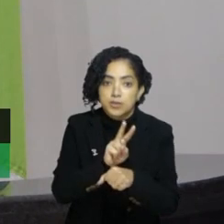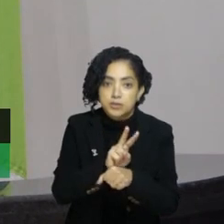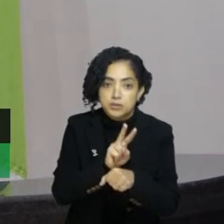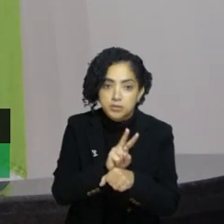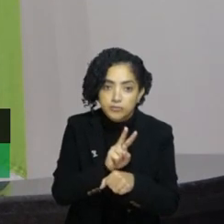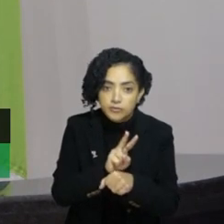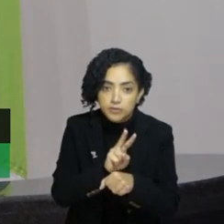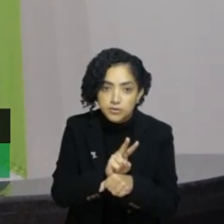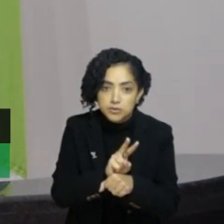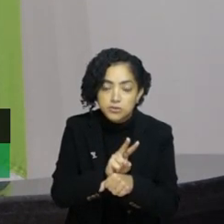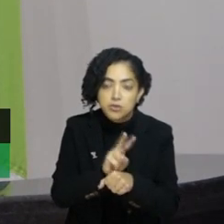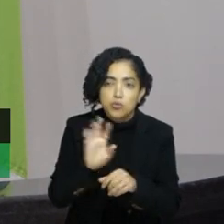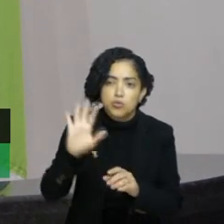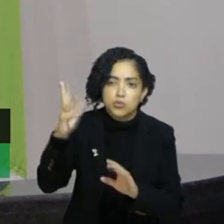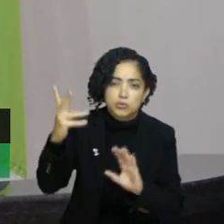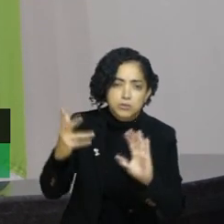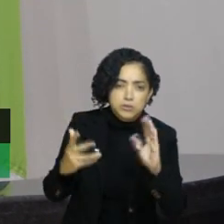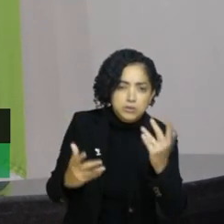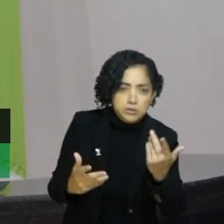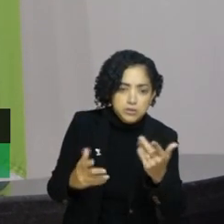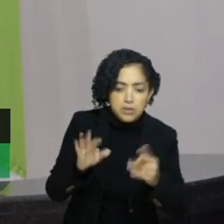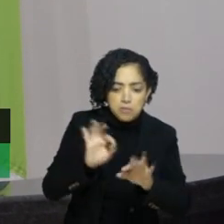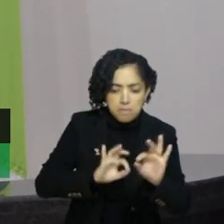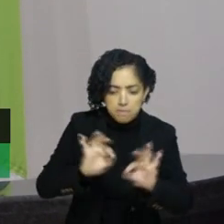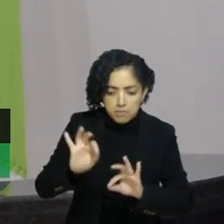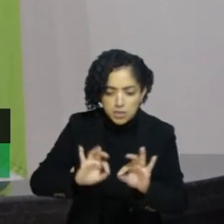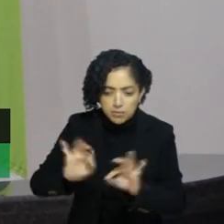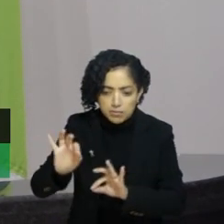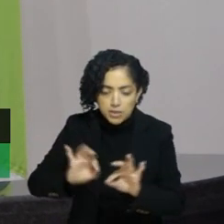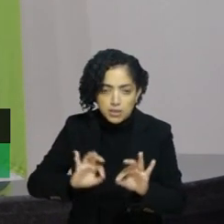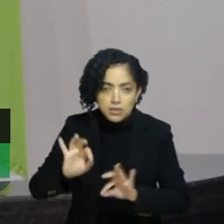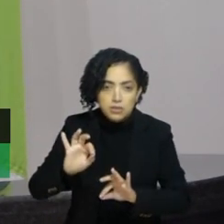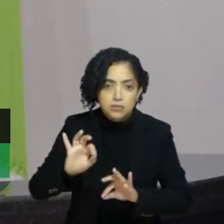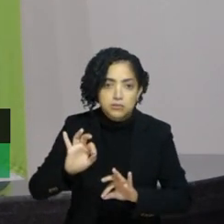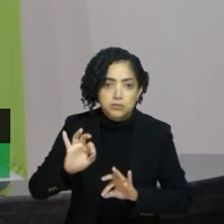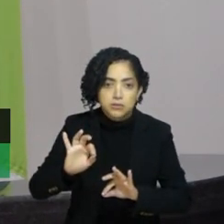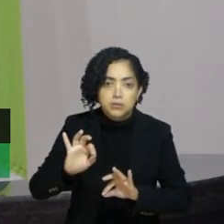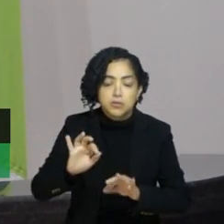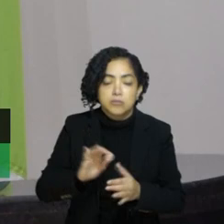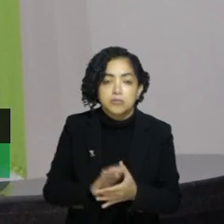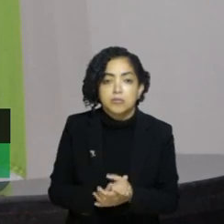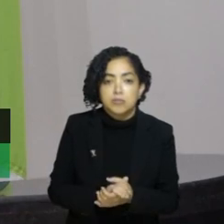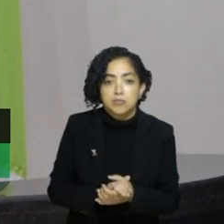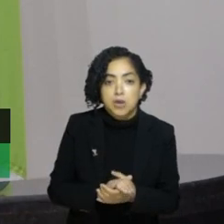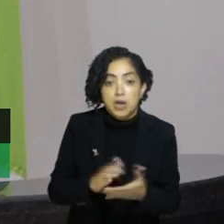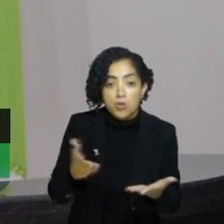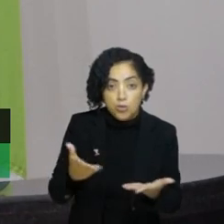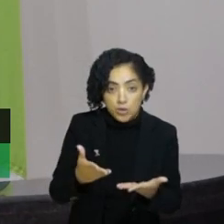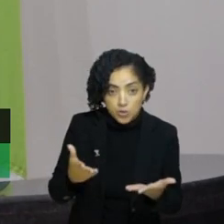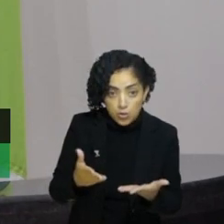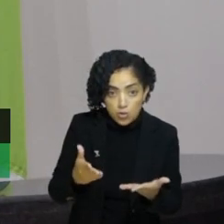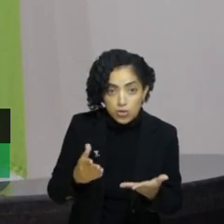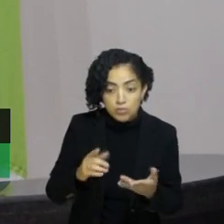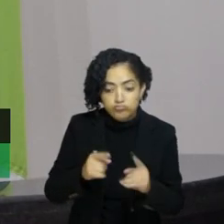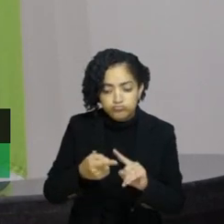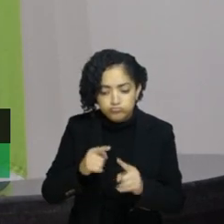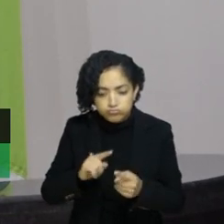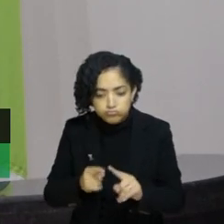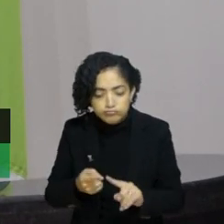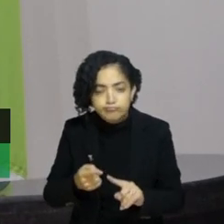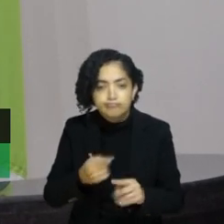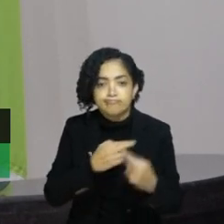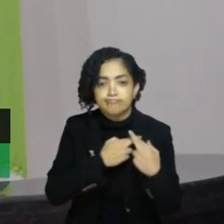de desastres para além das ideologias de partidos. Ou fazemos isso com articulação plena,